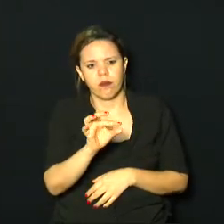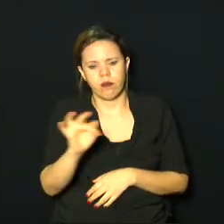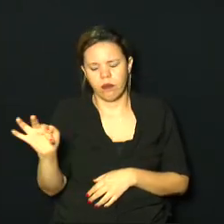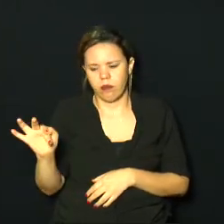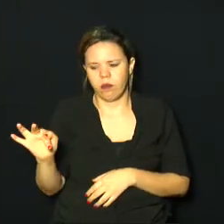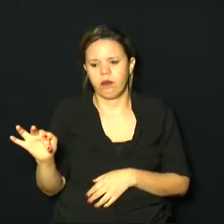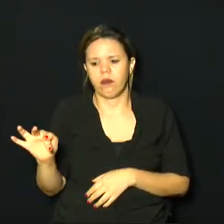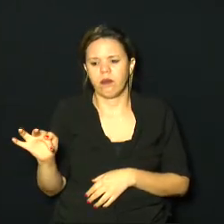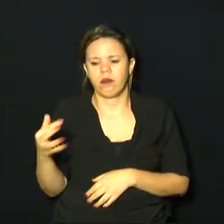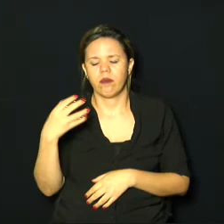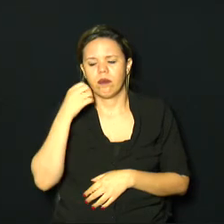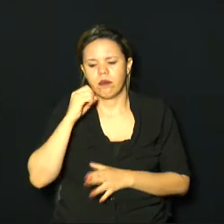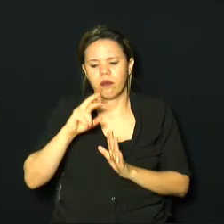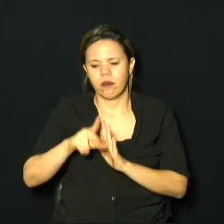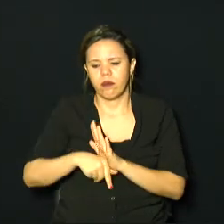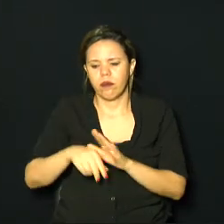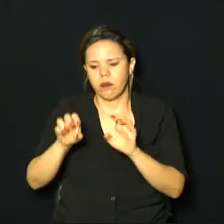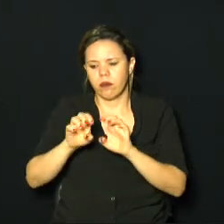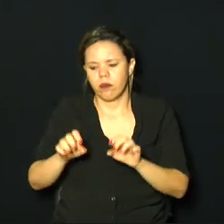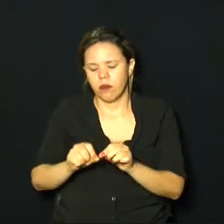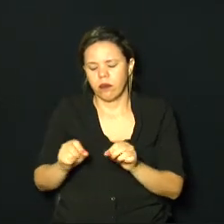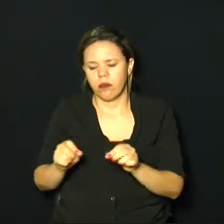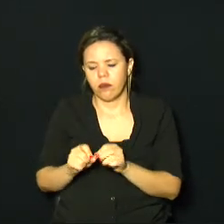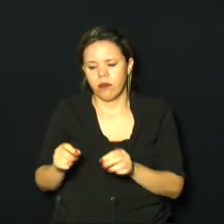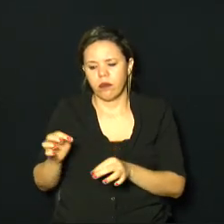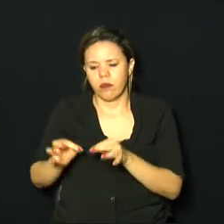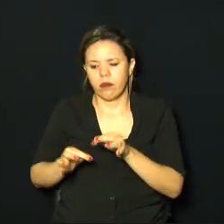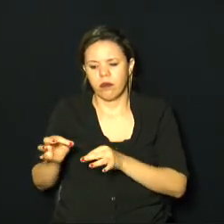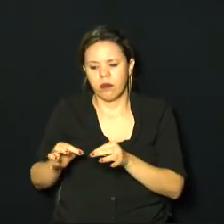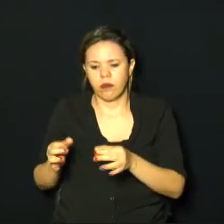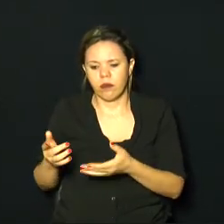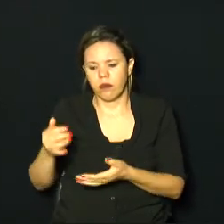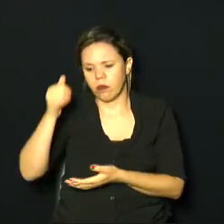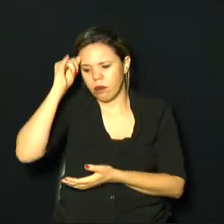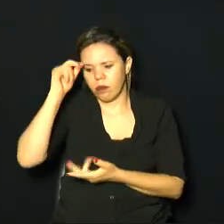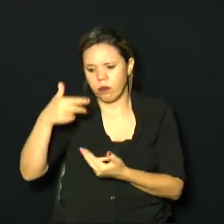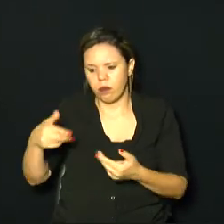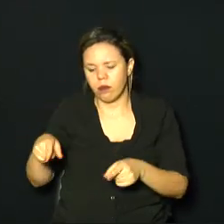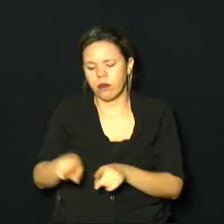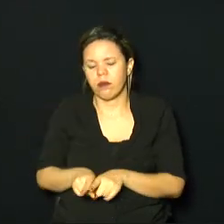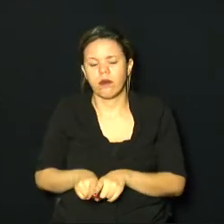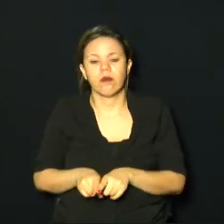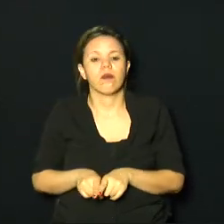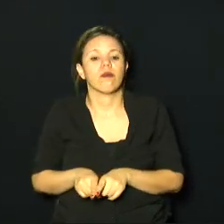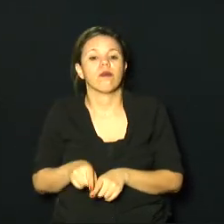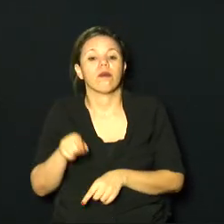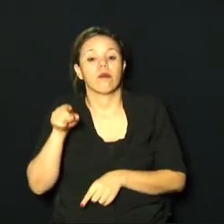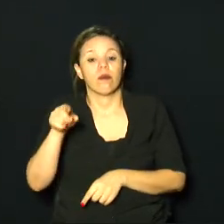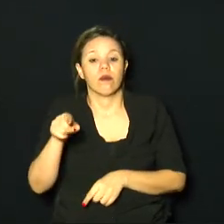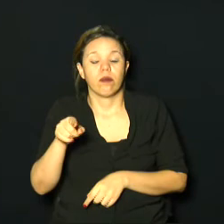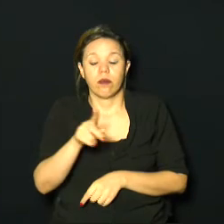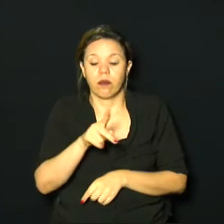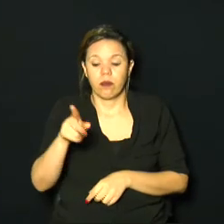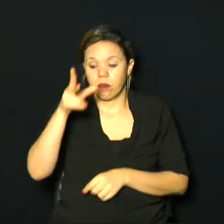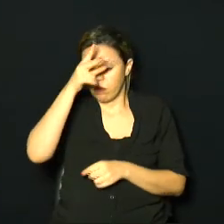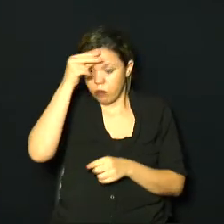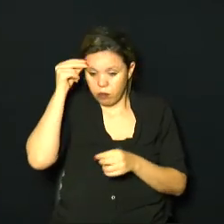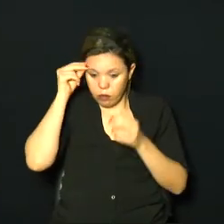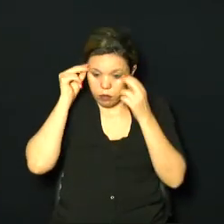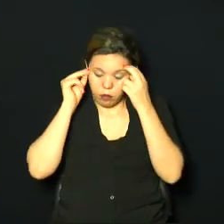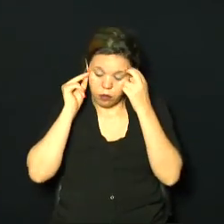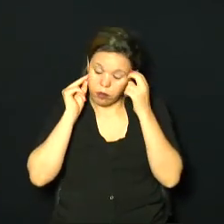adotou diferentes instrumentos jurídicos, né, para combater isso. O senhor prefeito Jonas